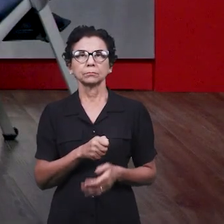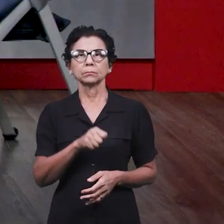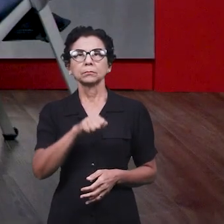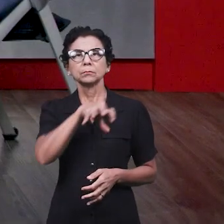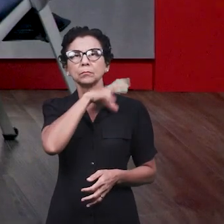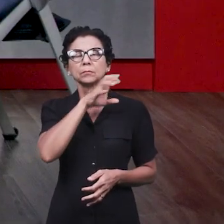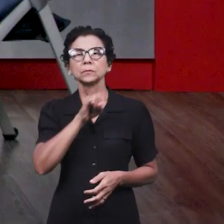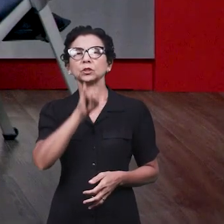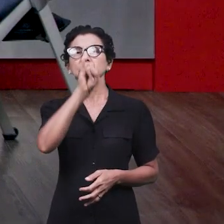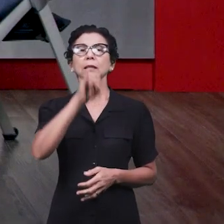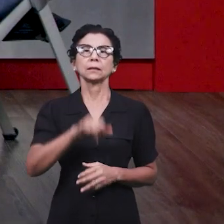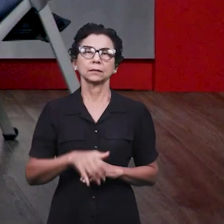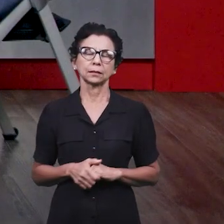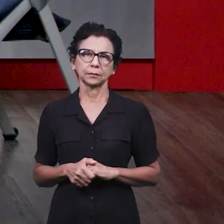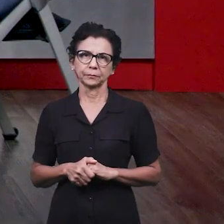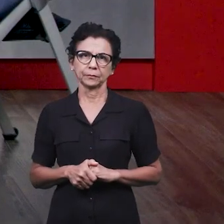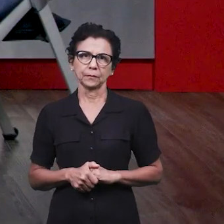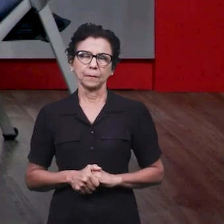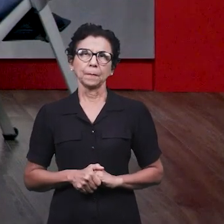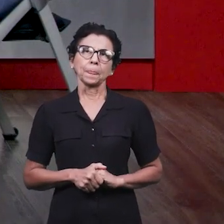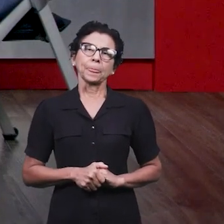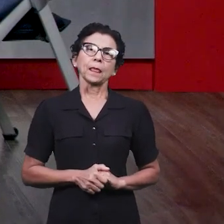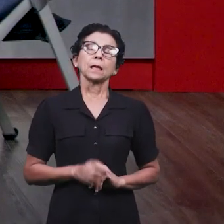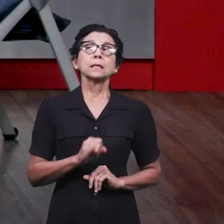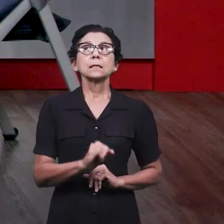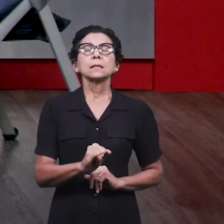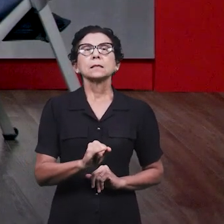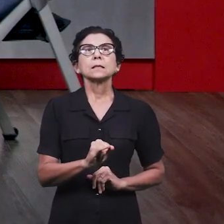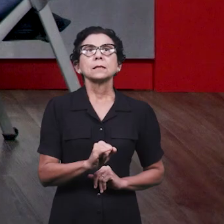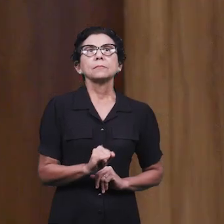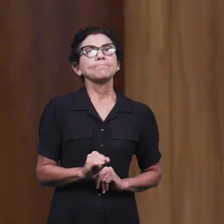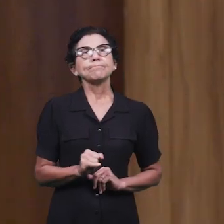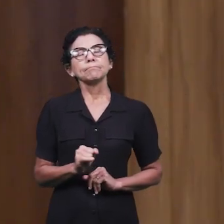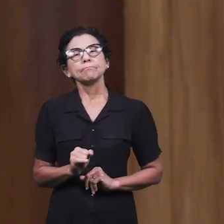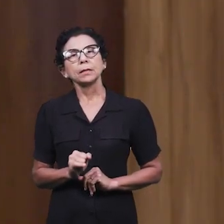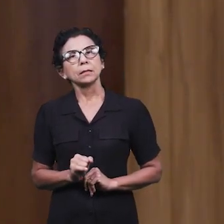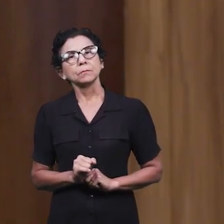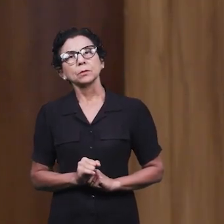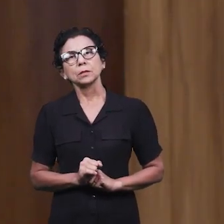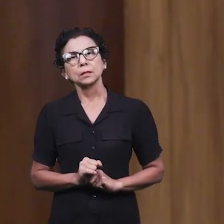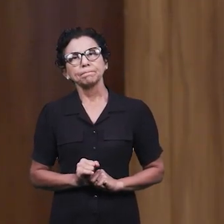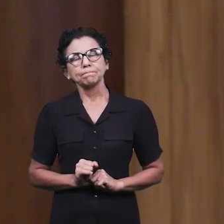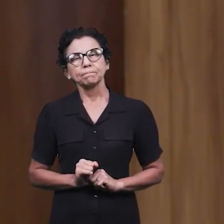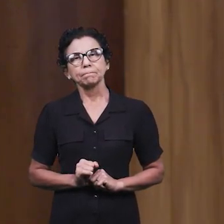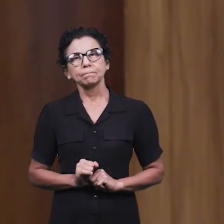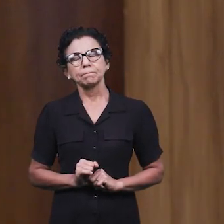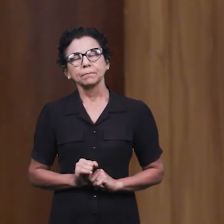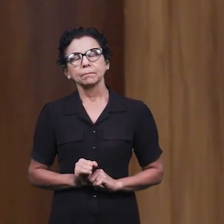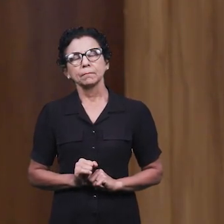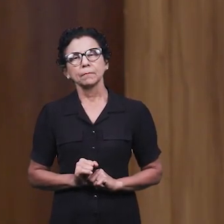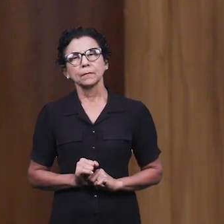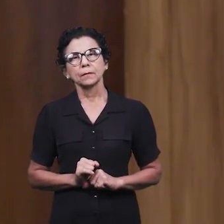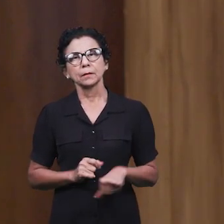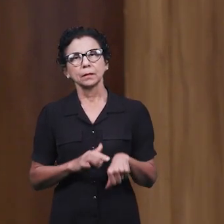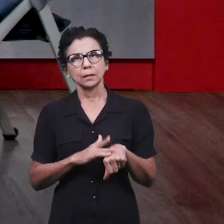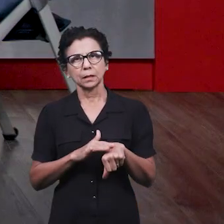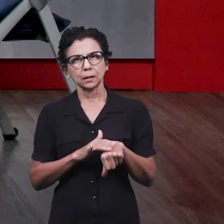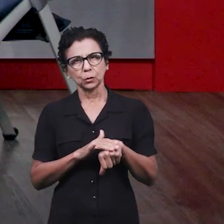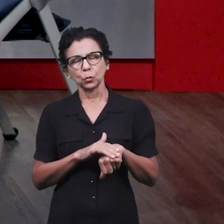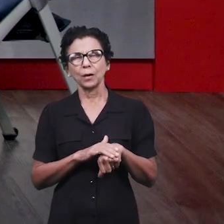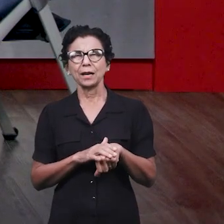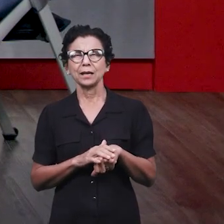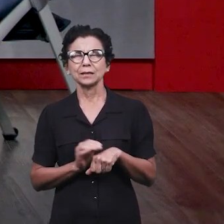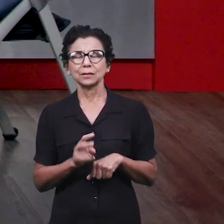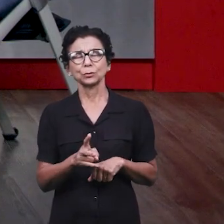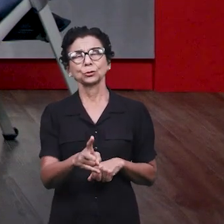mesmo que a doença ela não persista, a pessoa ainda tem o direito à isenção de imposto de renda, mesmo assim, Uma vez que a pessoa